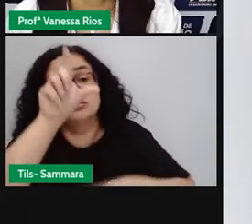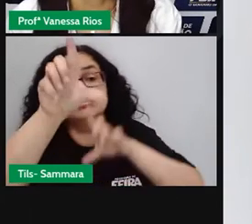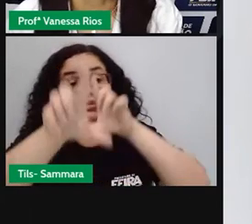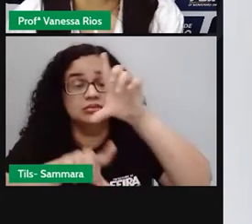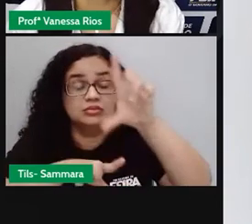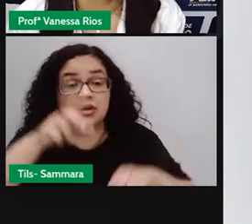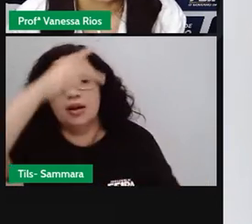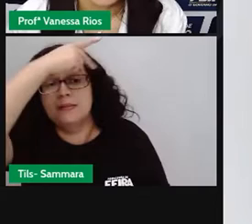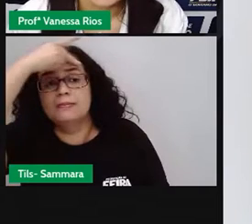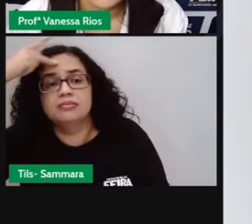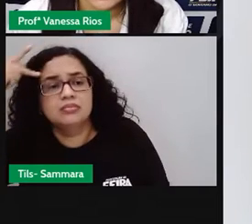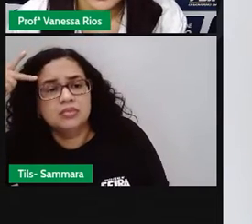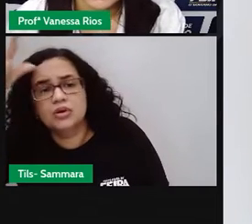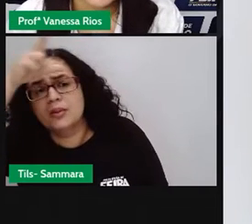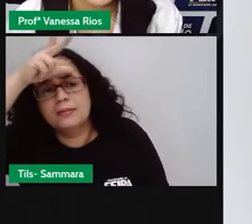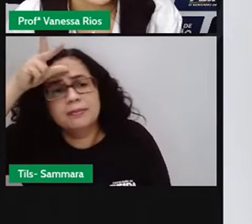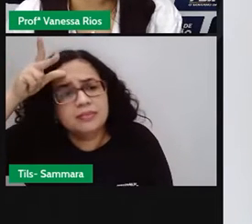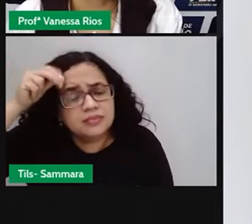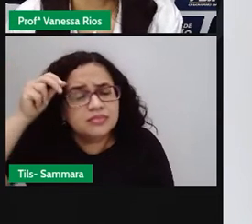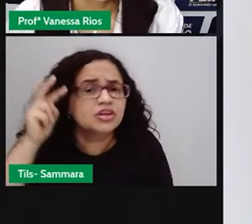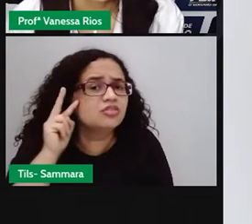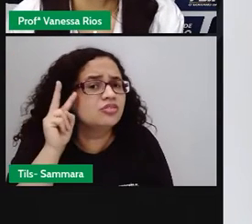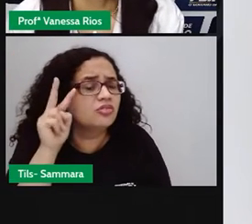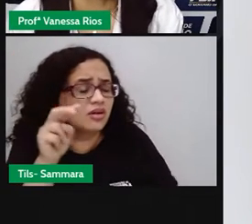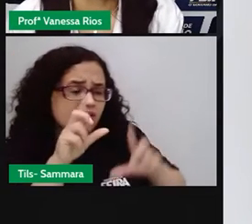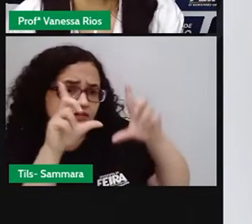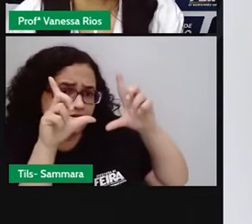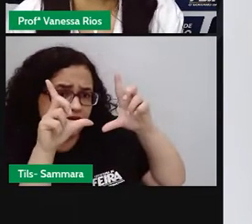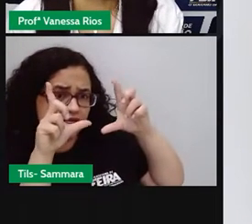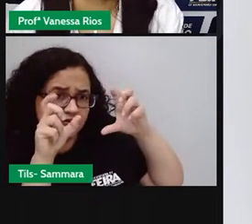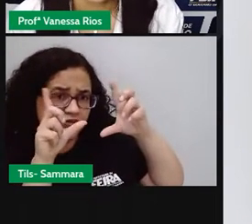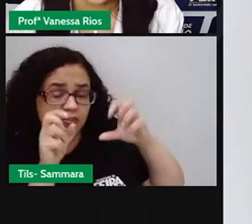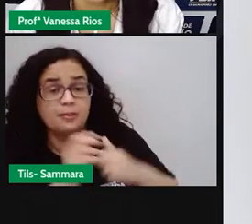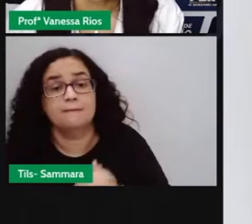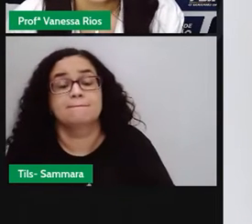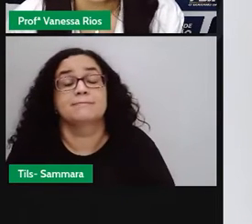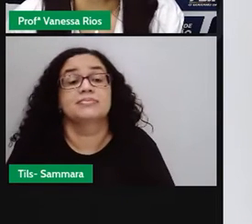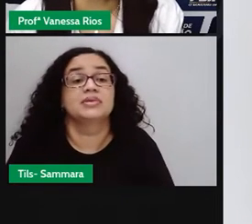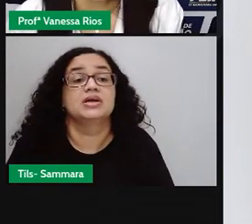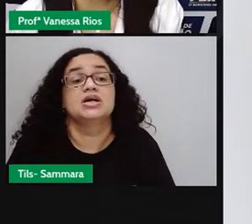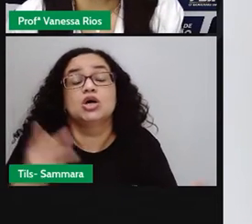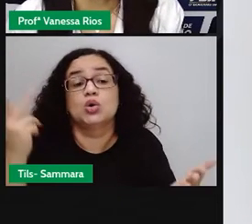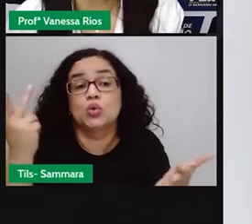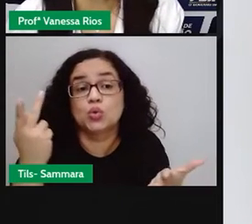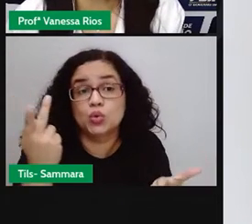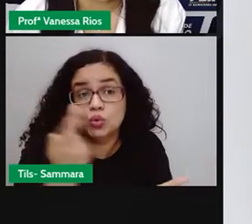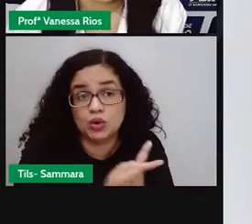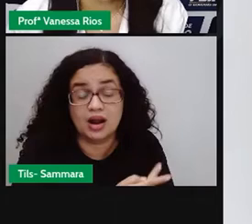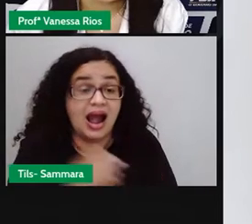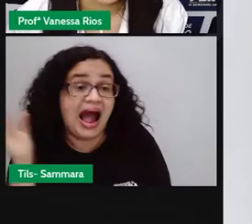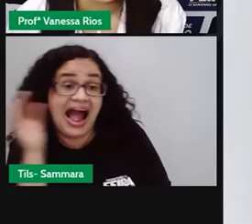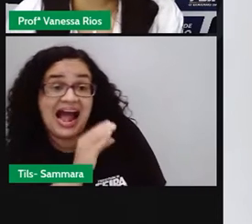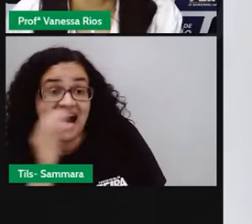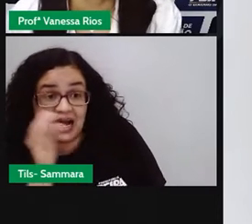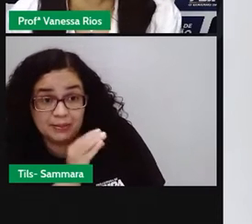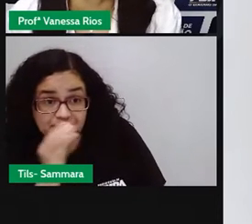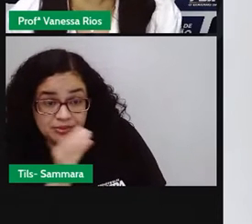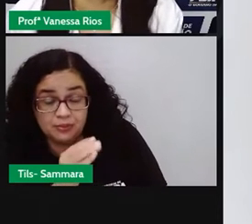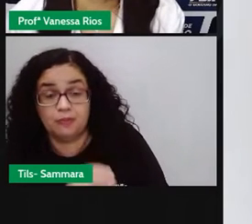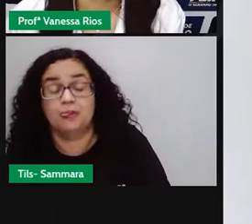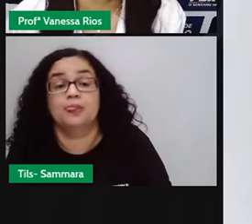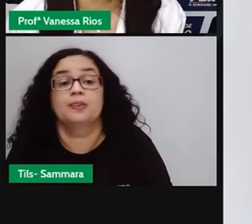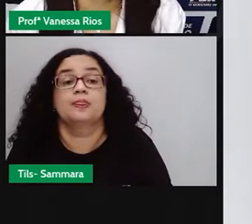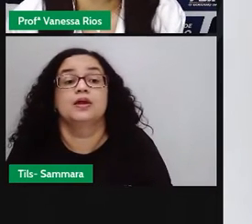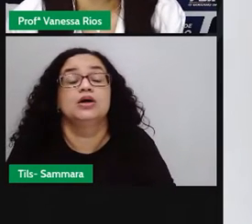eleito, ver a foto do candidato, onde as apurações aí acontecem de forma muito rápida,